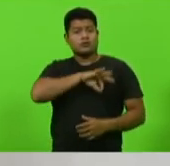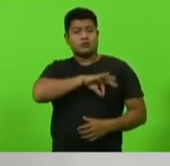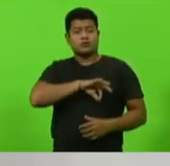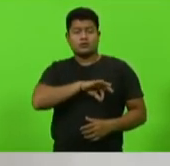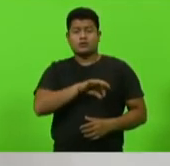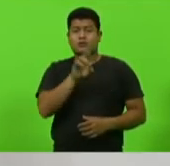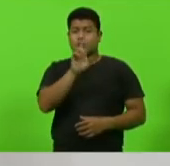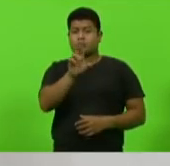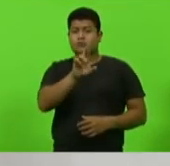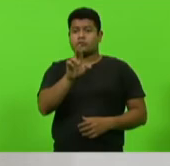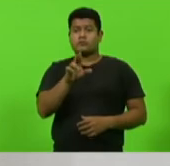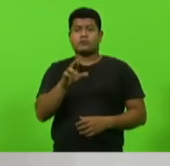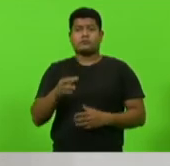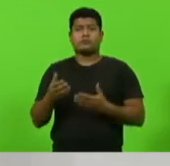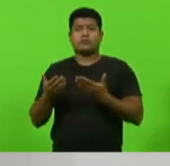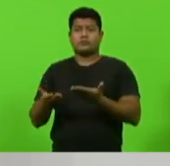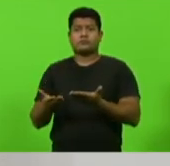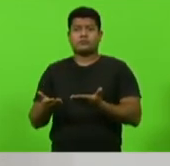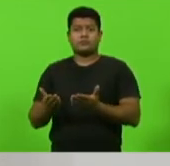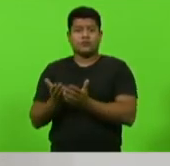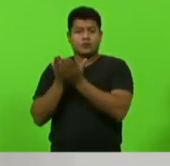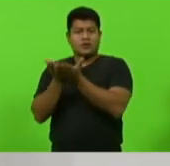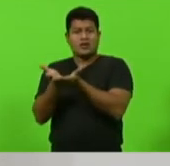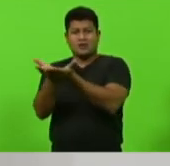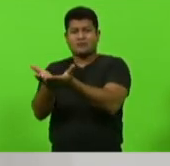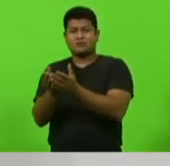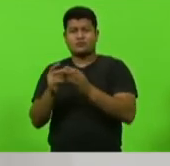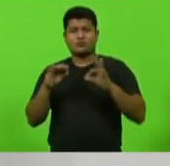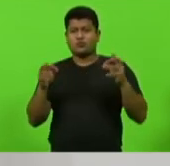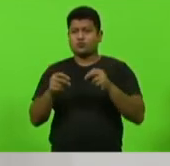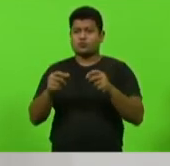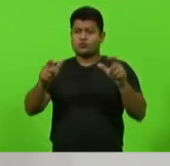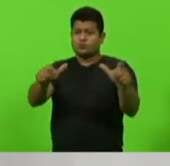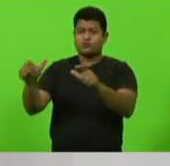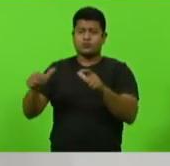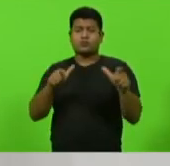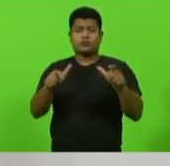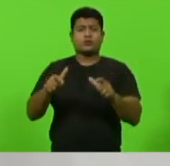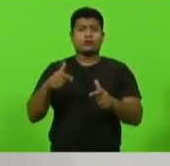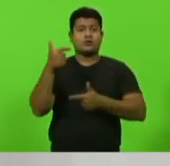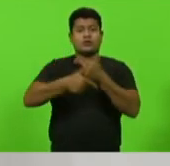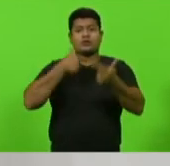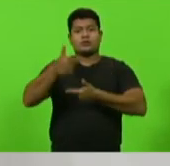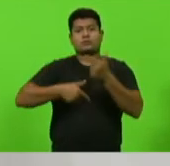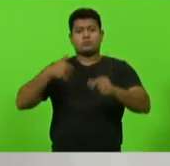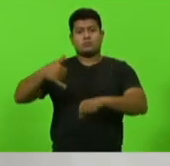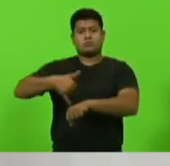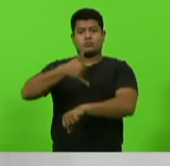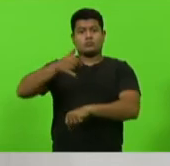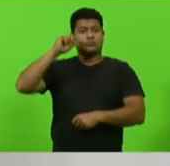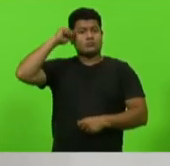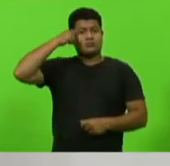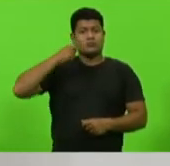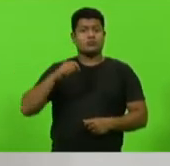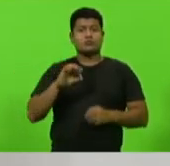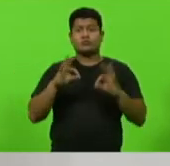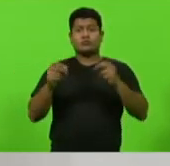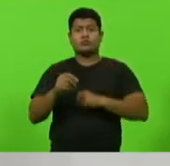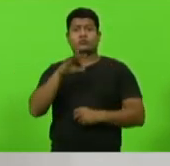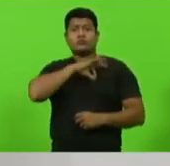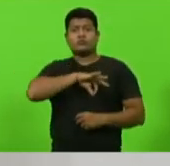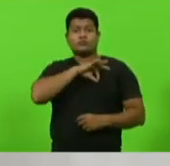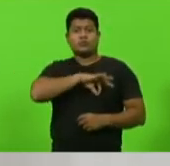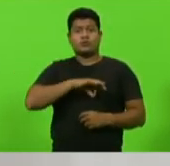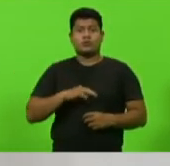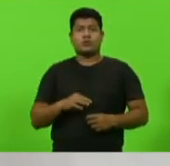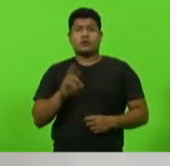dos navios, dos postos de petróleo, todos ganham em real. Eu ganho em real como aposentado da Petrobras? Eu